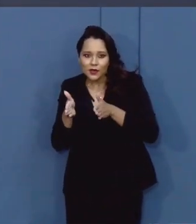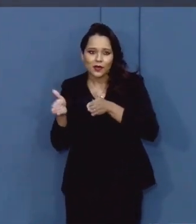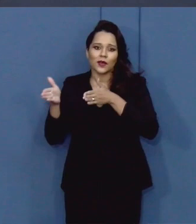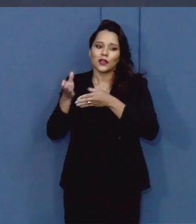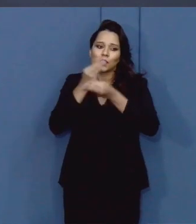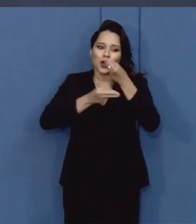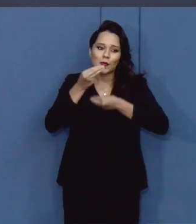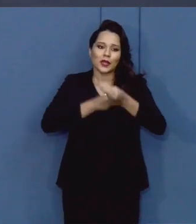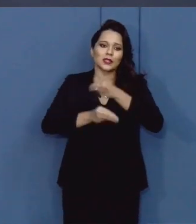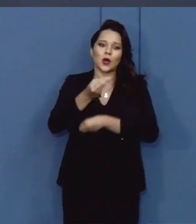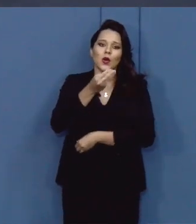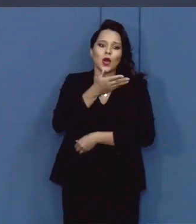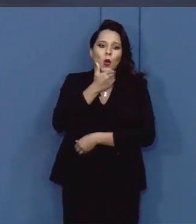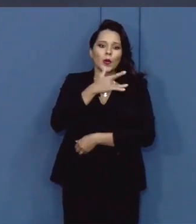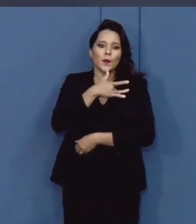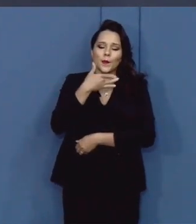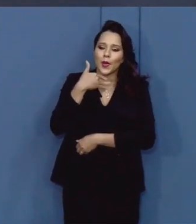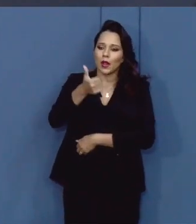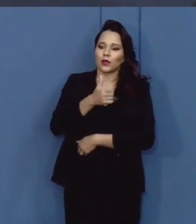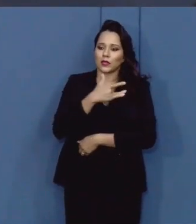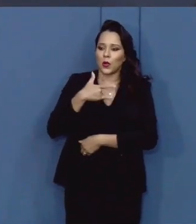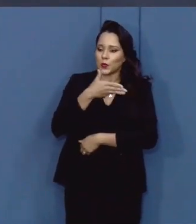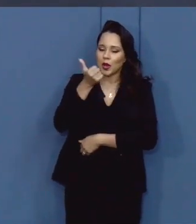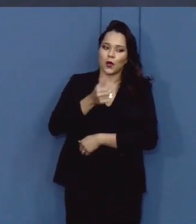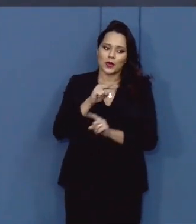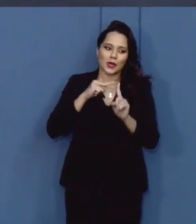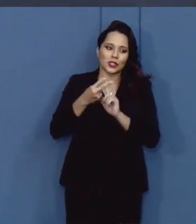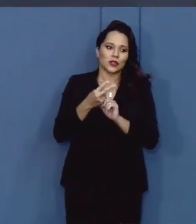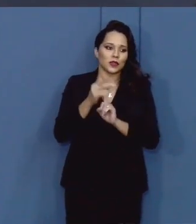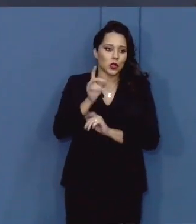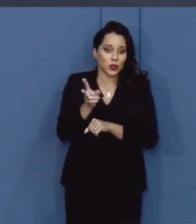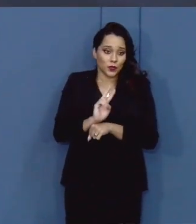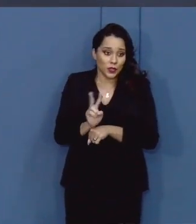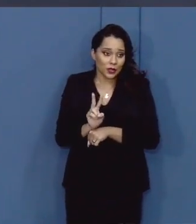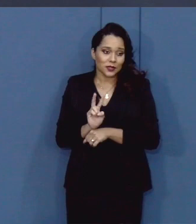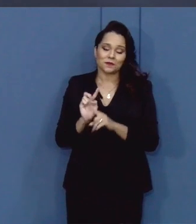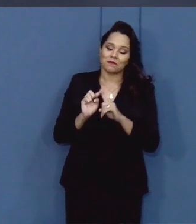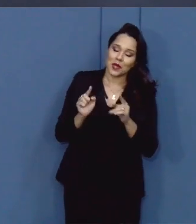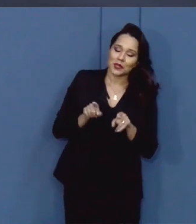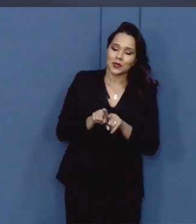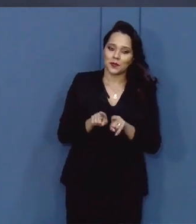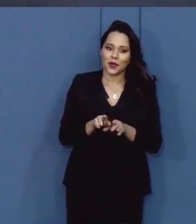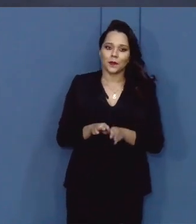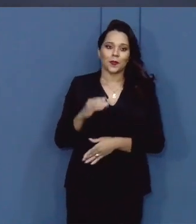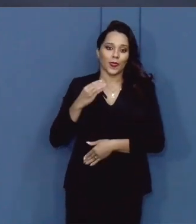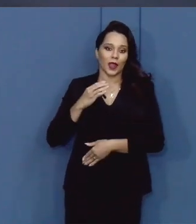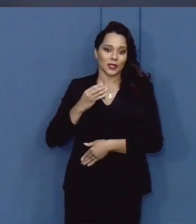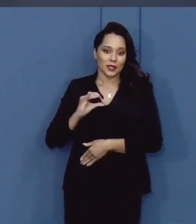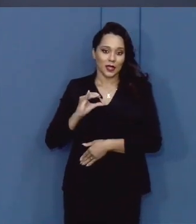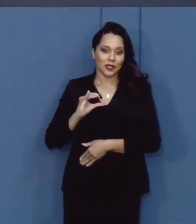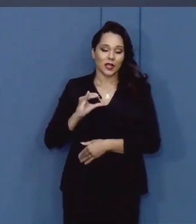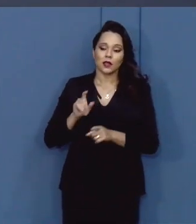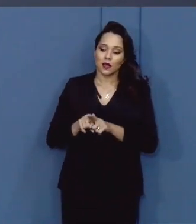hacia uma alimentação saudável desde a perspectiva da não somente vigilância, mas da ciência